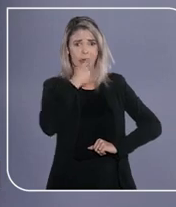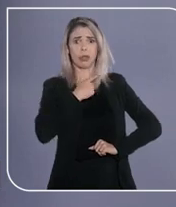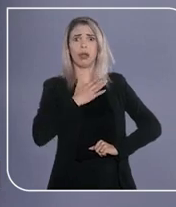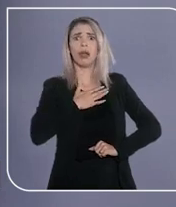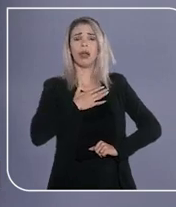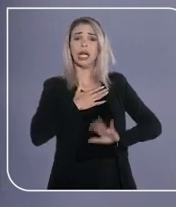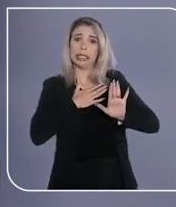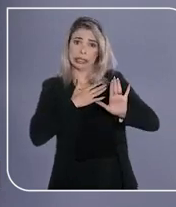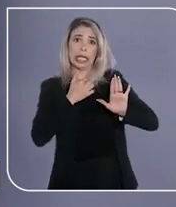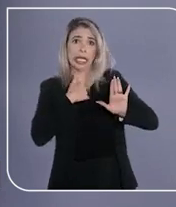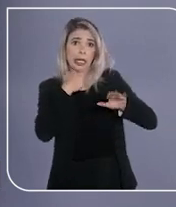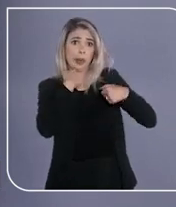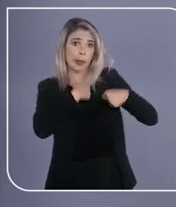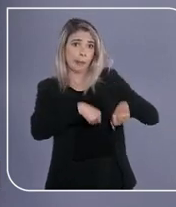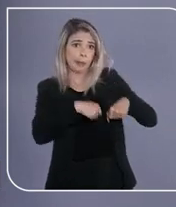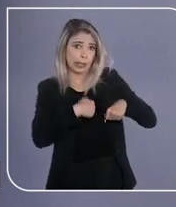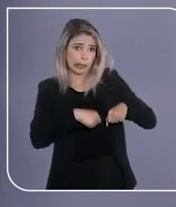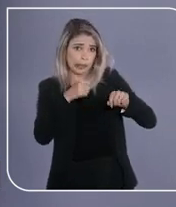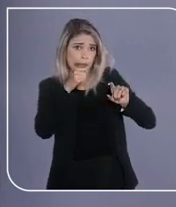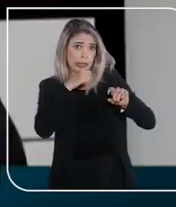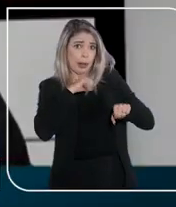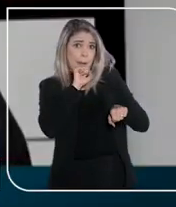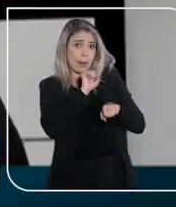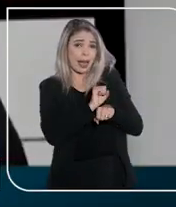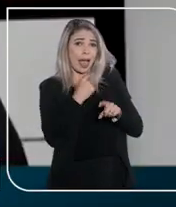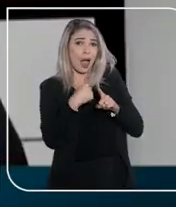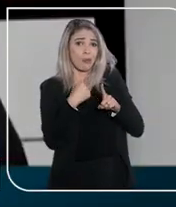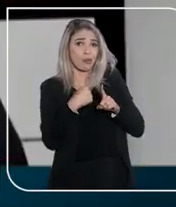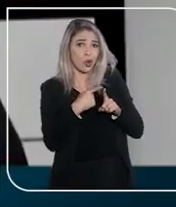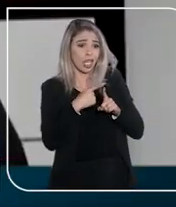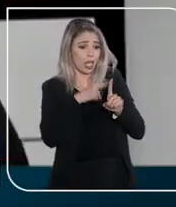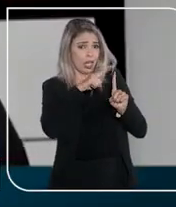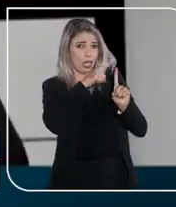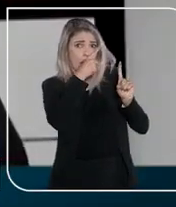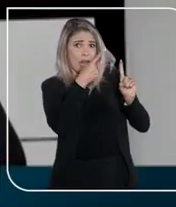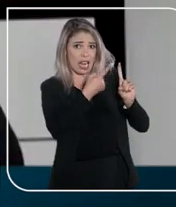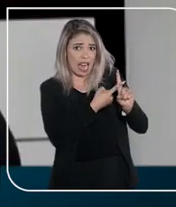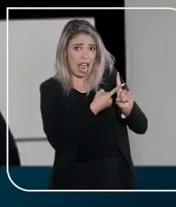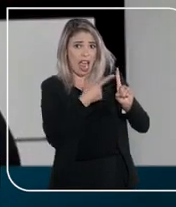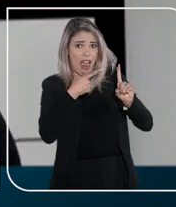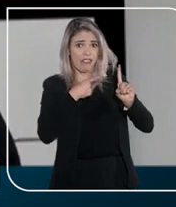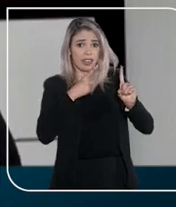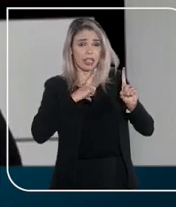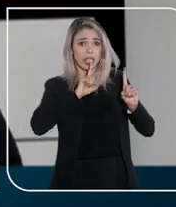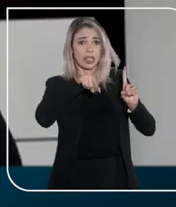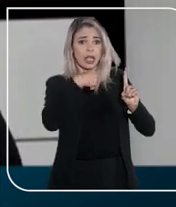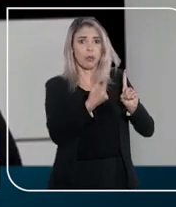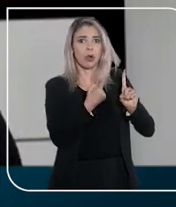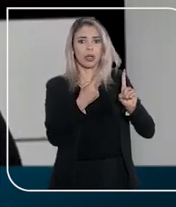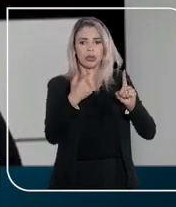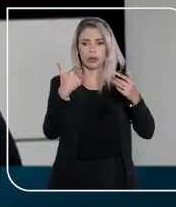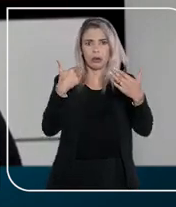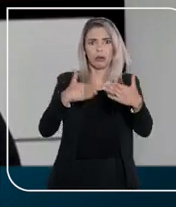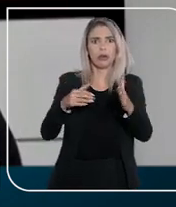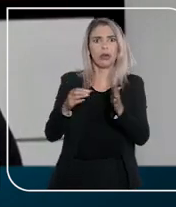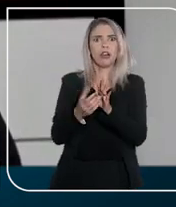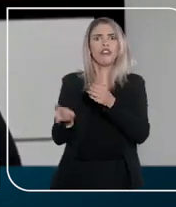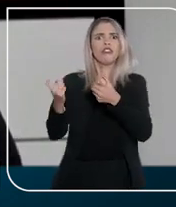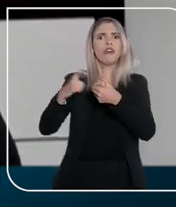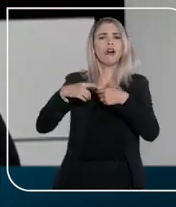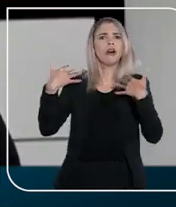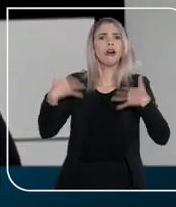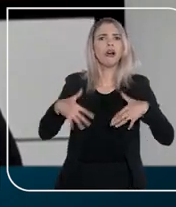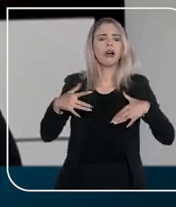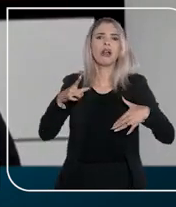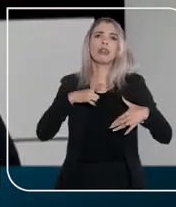tenho que ter um filho, o concurso público está travado, eu vou ter um filho. E aí, na outra semana, o concurso retoma. Você vai ter